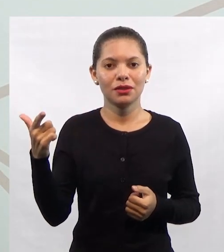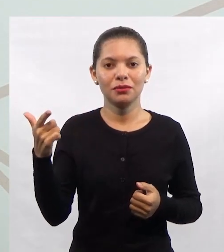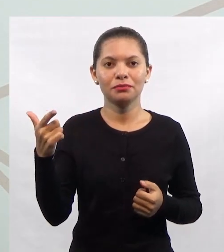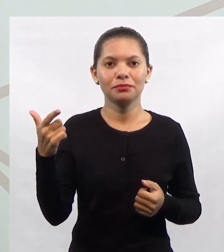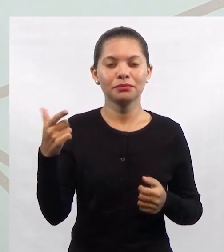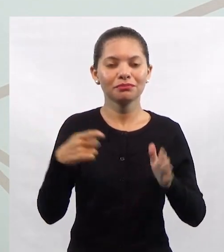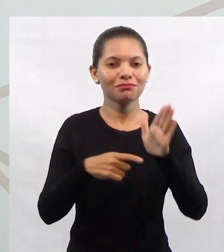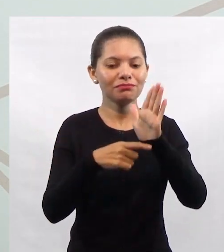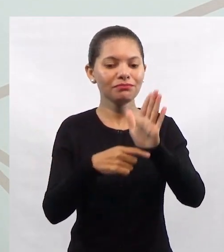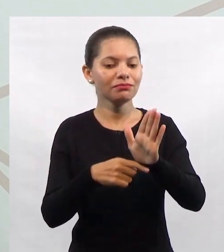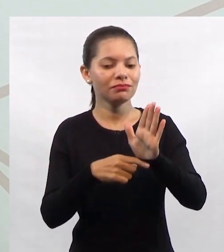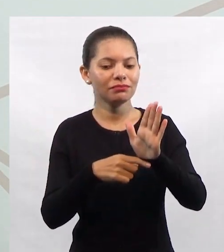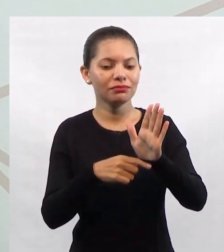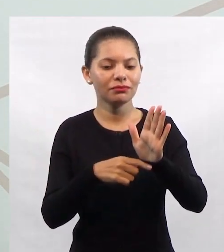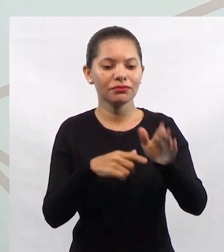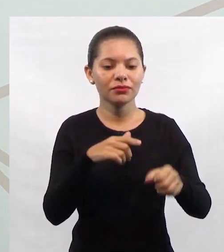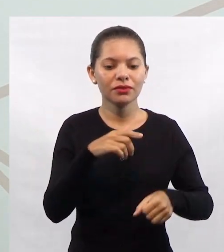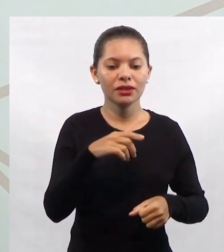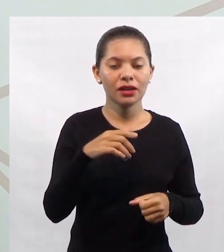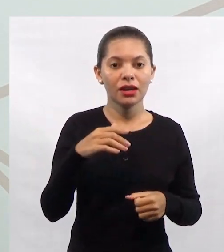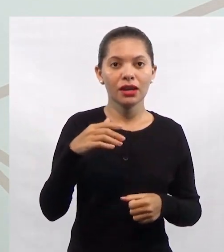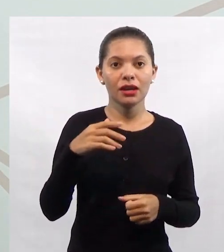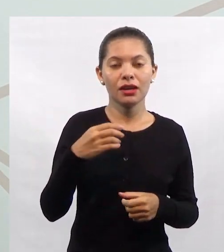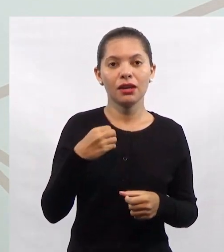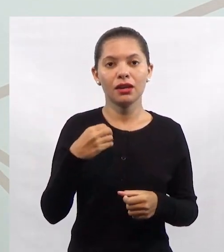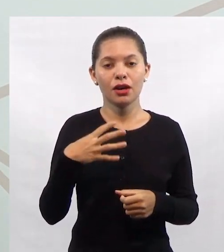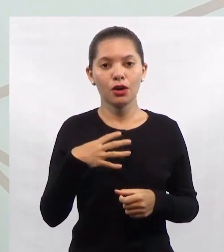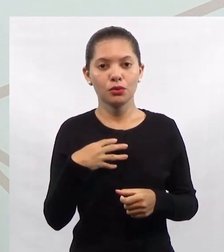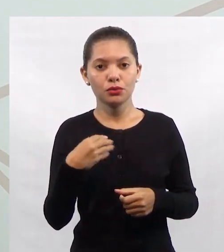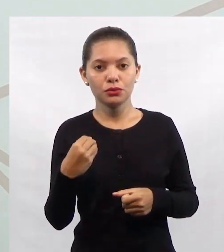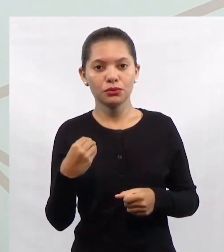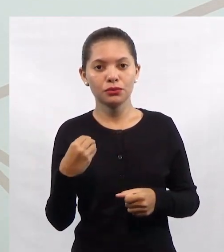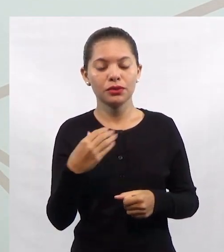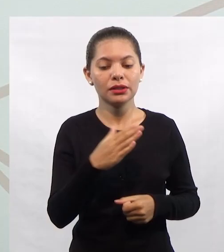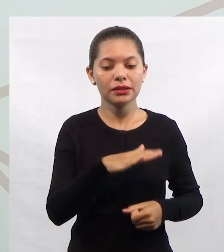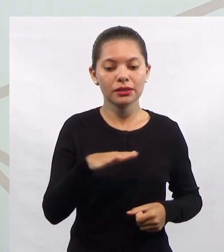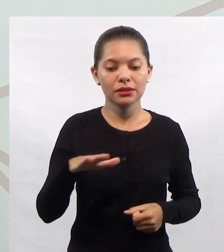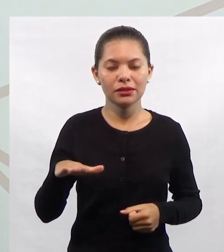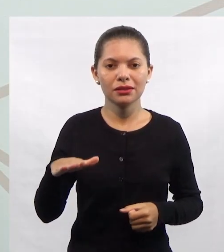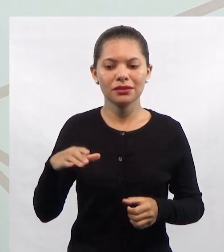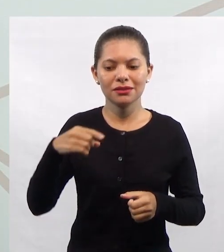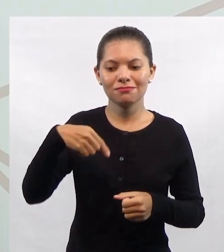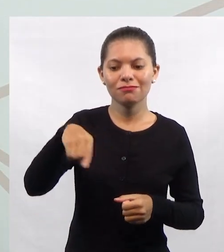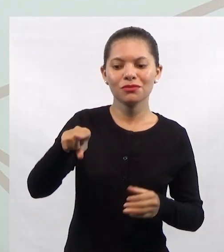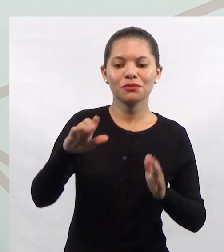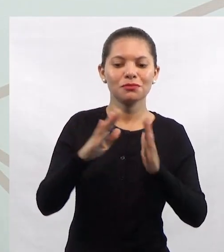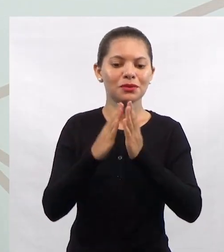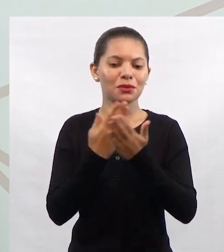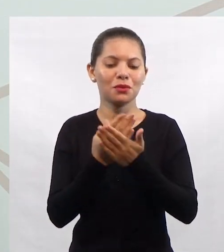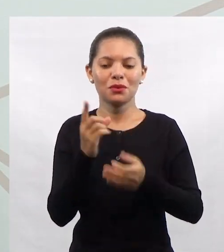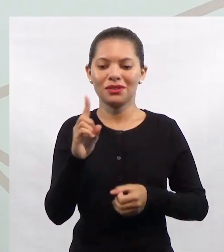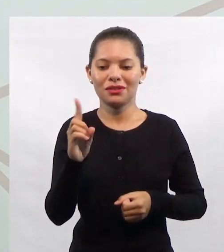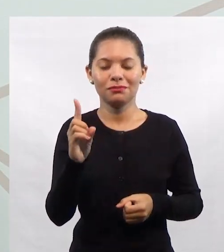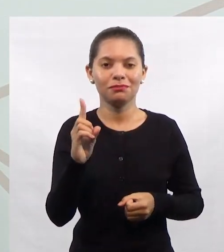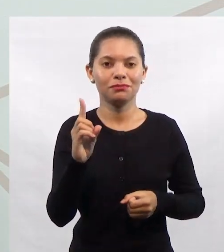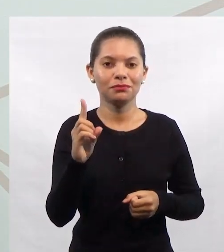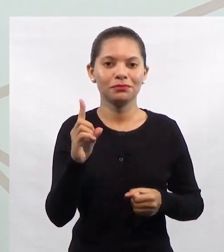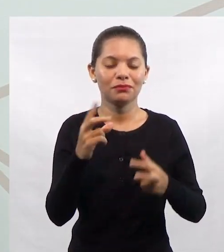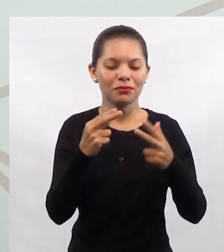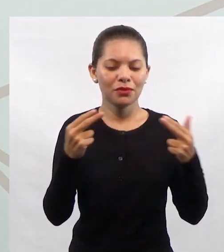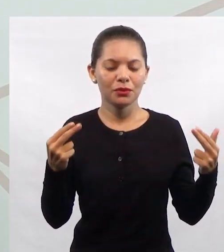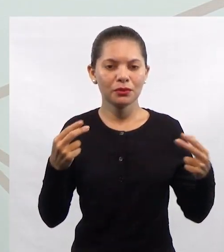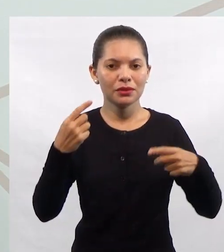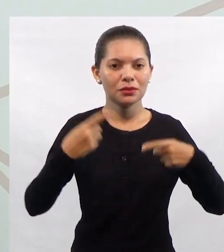todos os filhos, e aí as próprias crianças não vão para a escola. Em razão disso, vieram